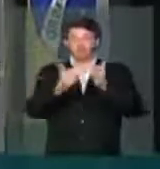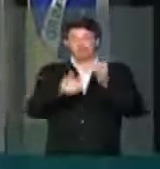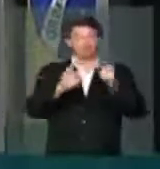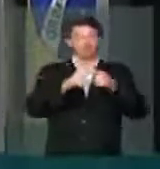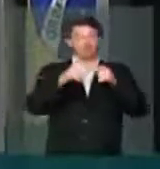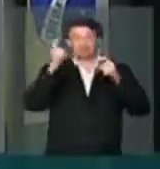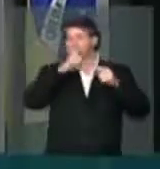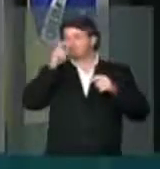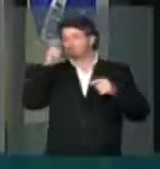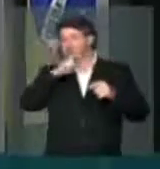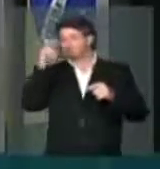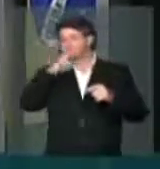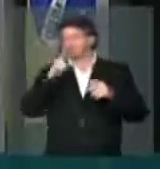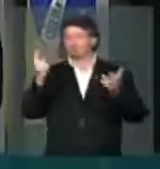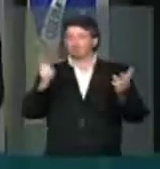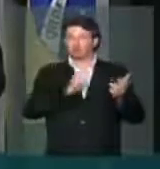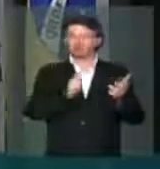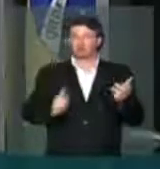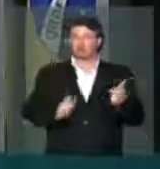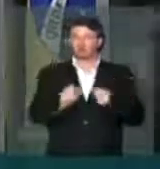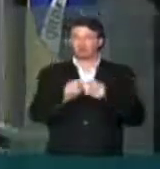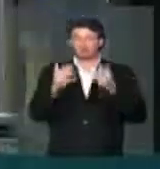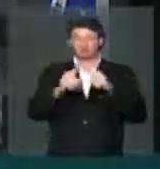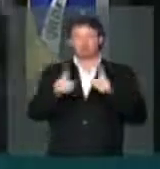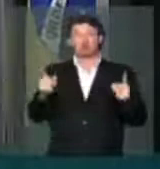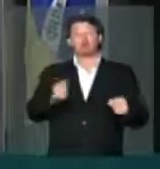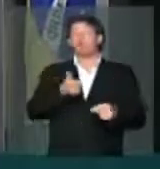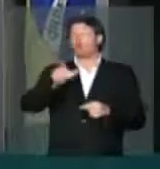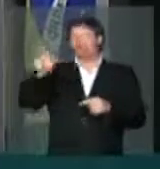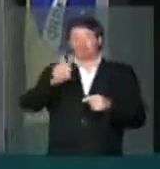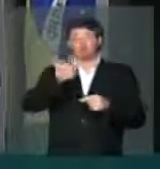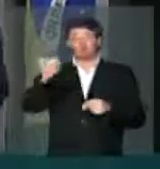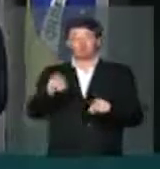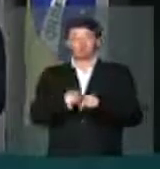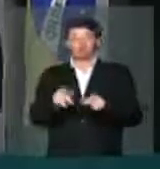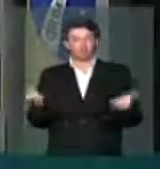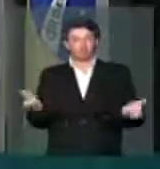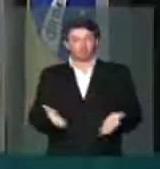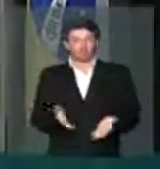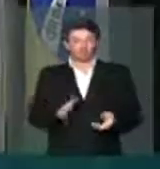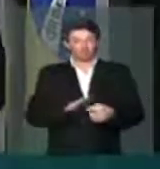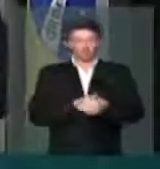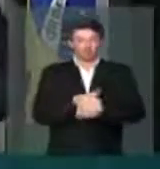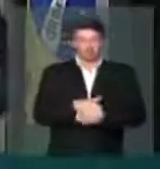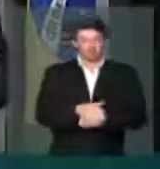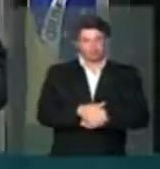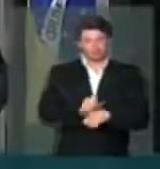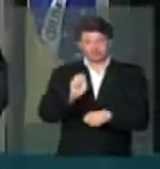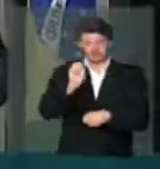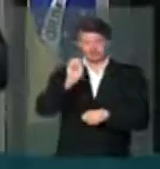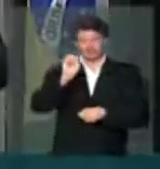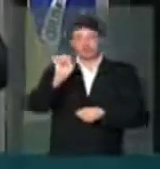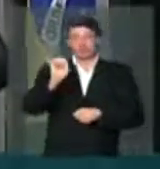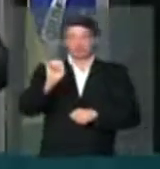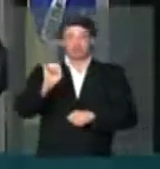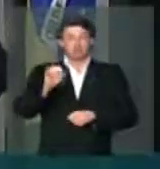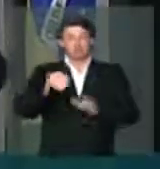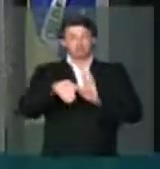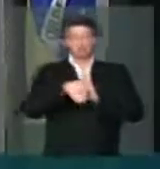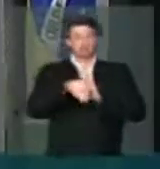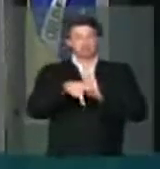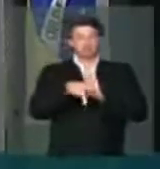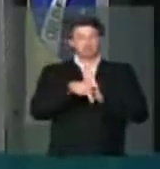sendo pregada por esse governo. Mas vai pregar outras, essa noite ainda. Caso essa